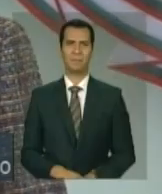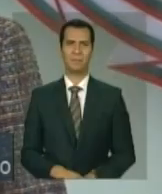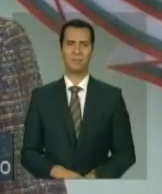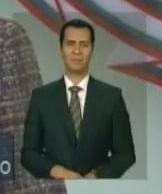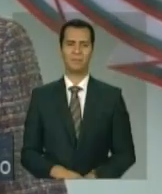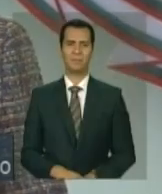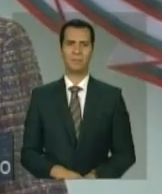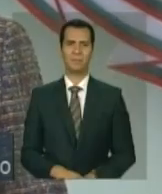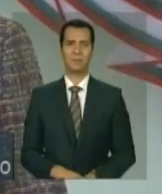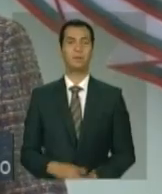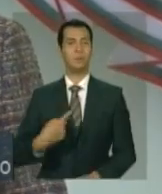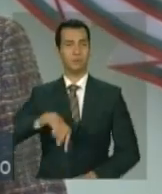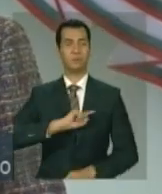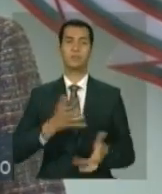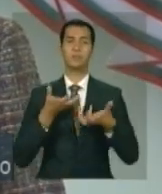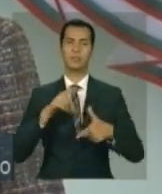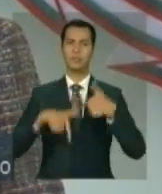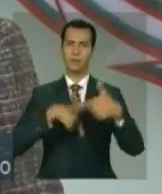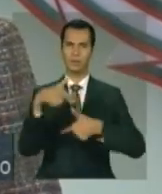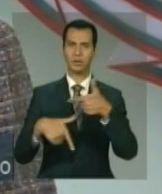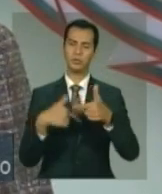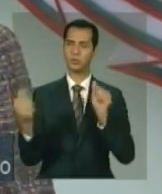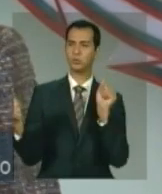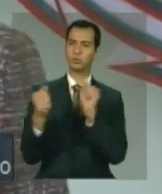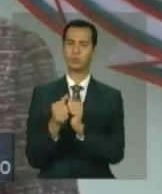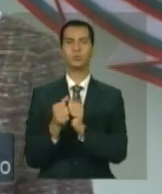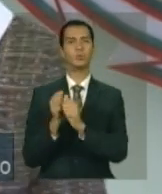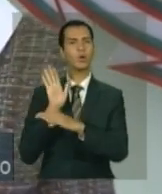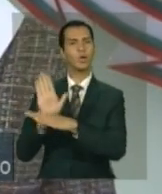em benefício de nossas duas sociedades.